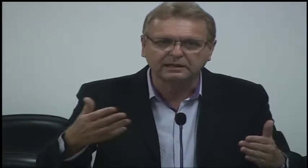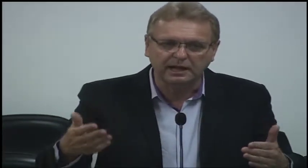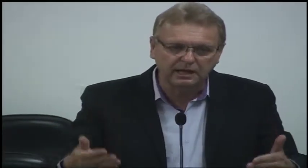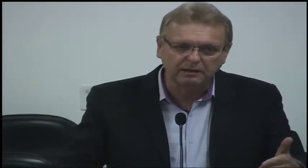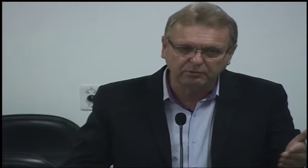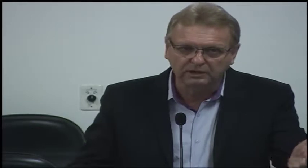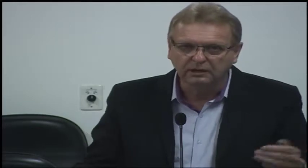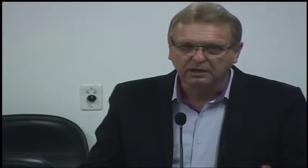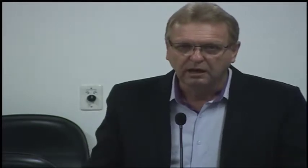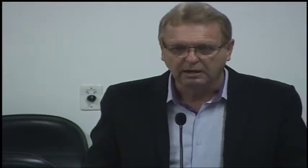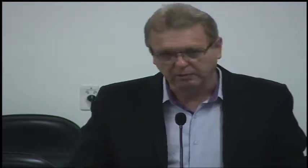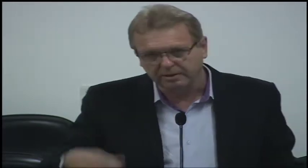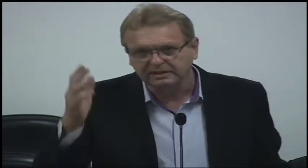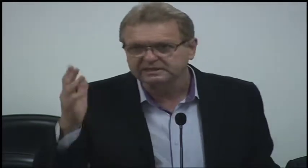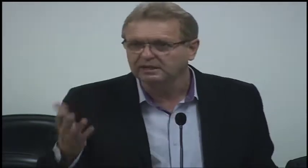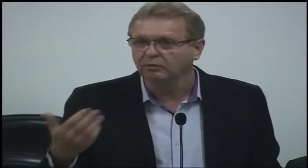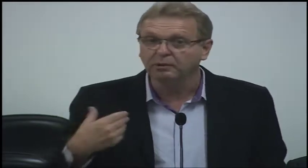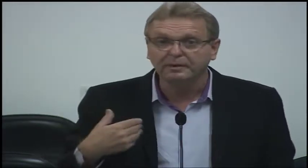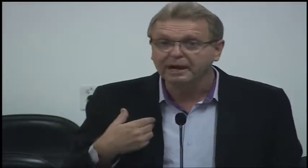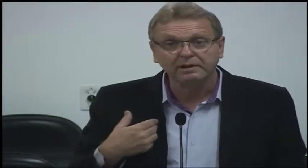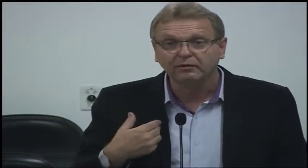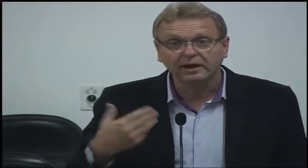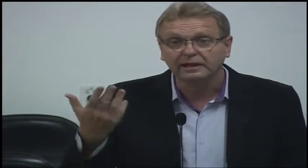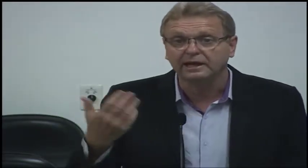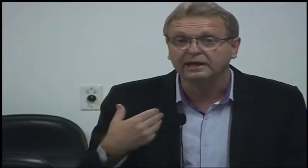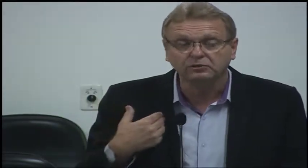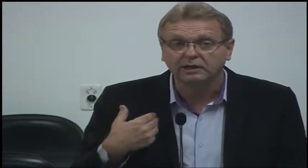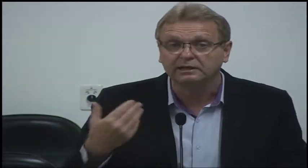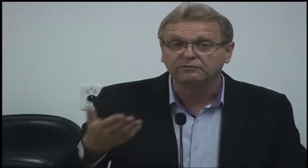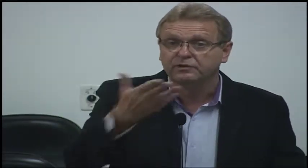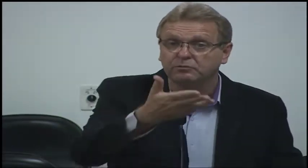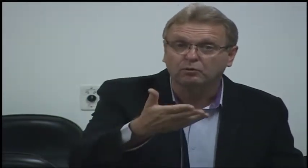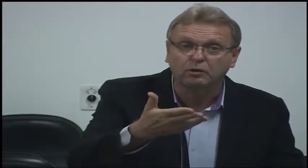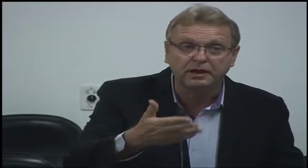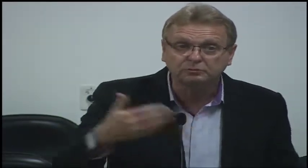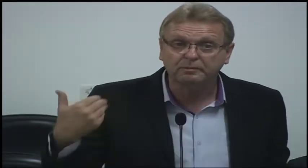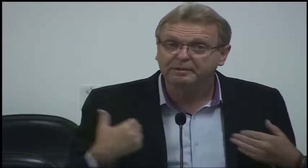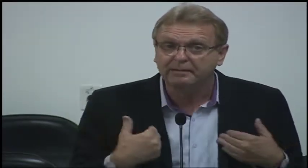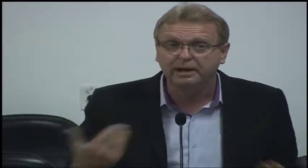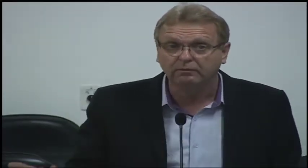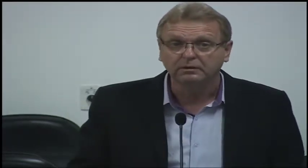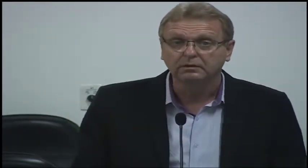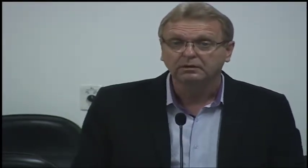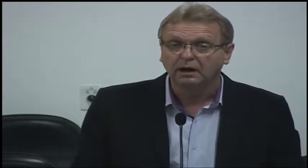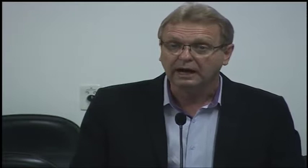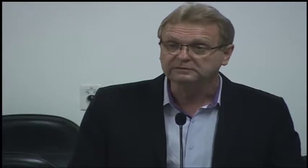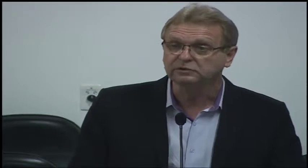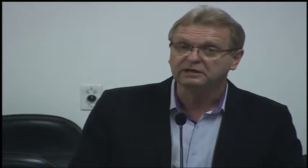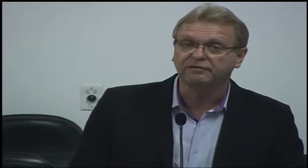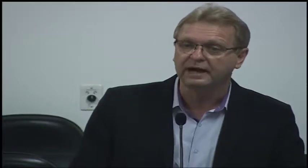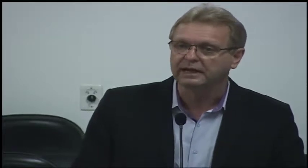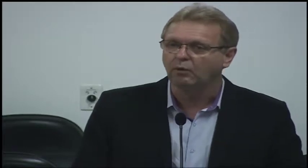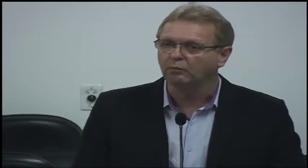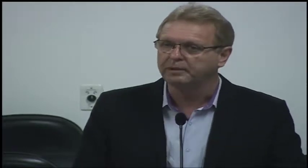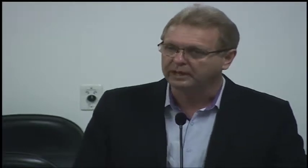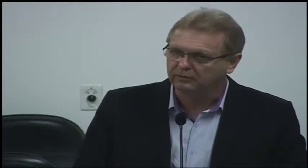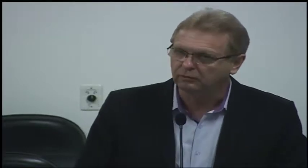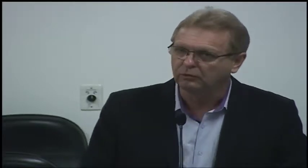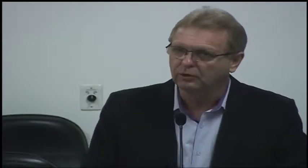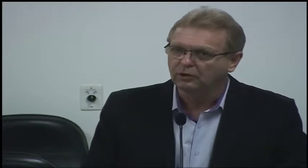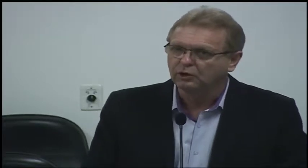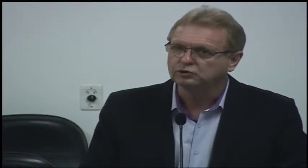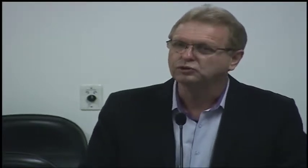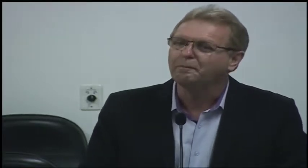problema da dengue, pode... Ah, o problema é seu, o problema era meu, não era dele. Ele jogou a latinha, foi do meu comércio, o problema era meu. Aí se você vai dar um